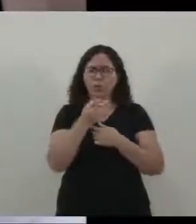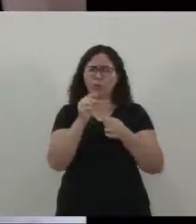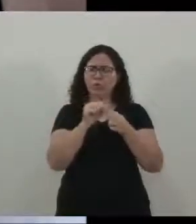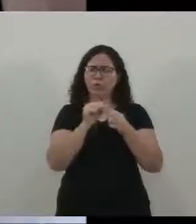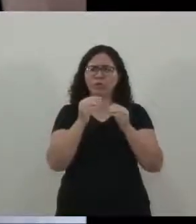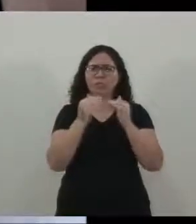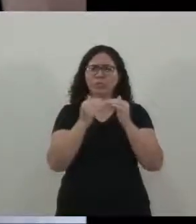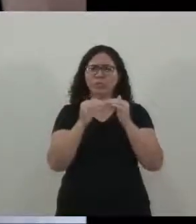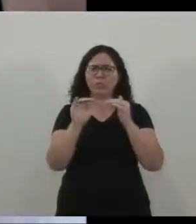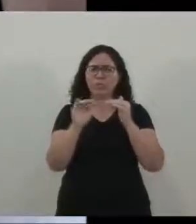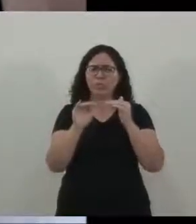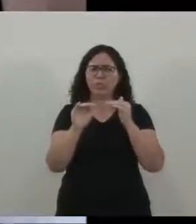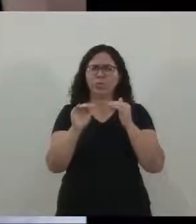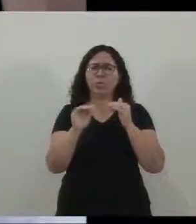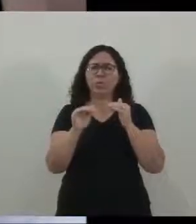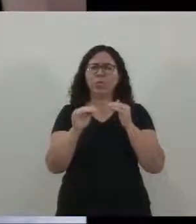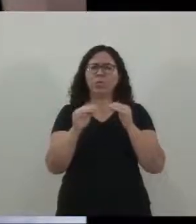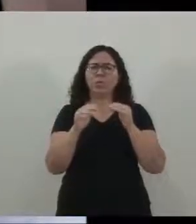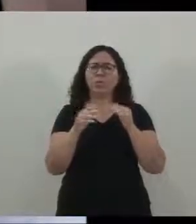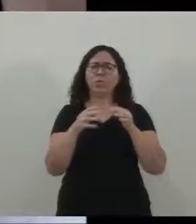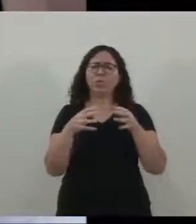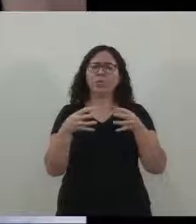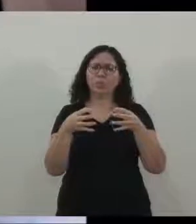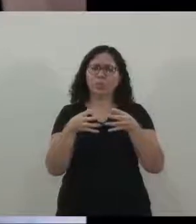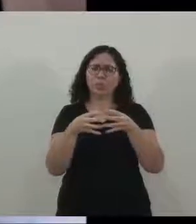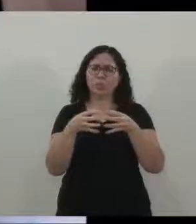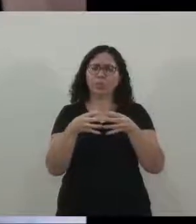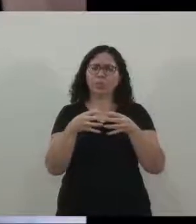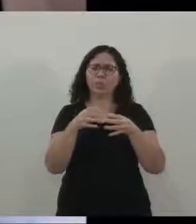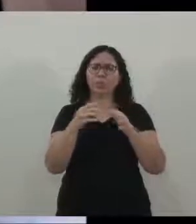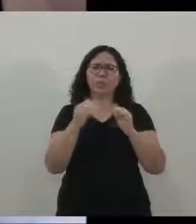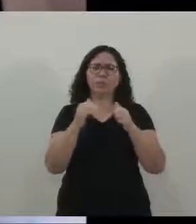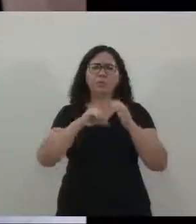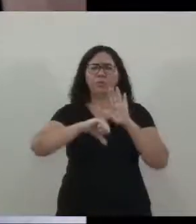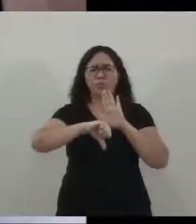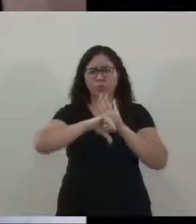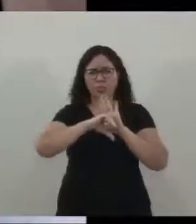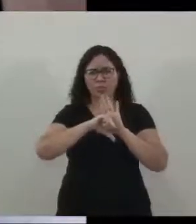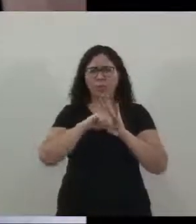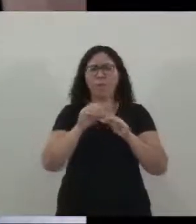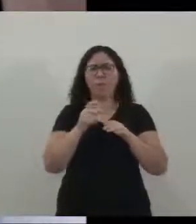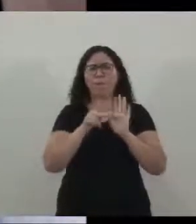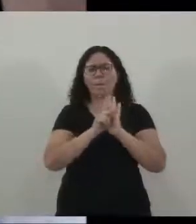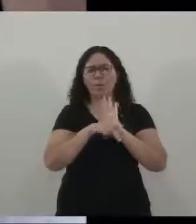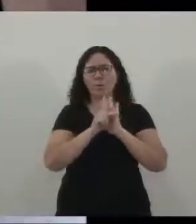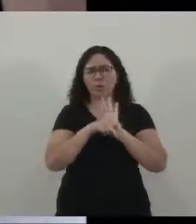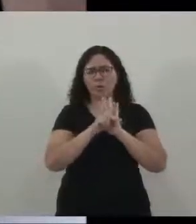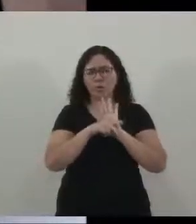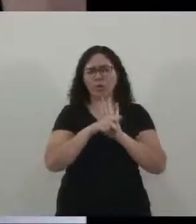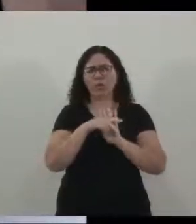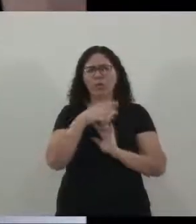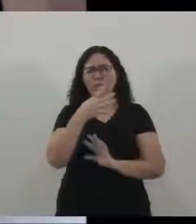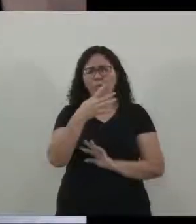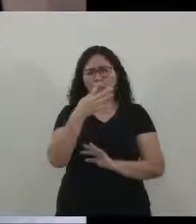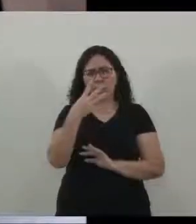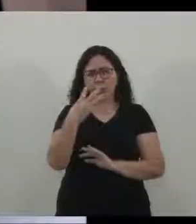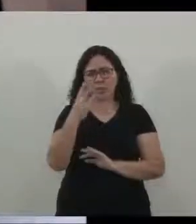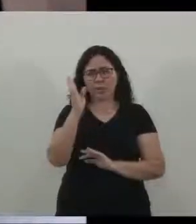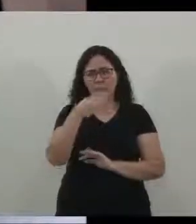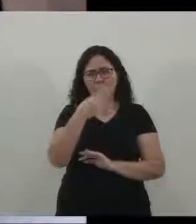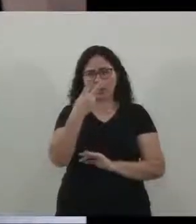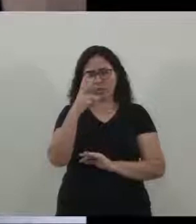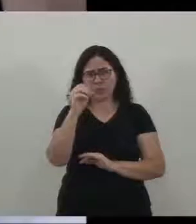contra o parecer pela inconstitucionalidade do projeto de lei 43 de